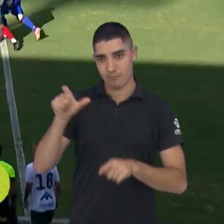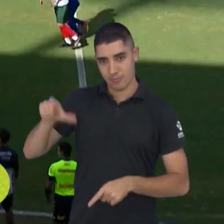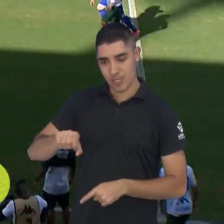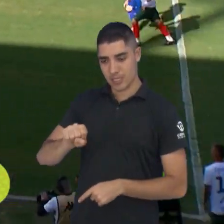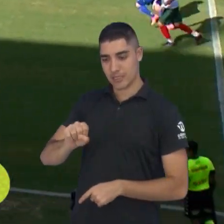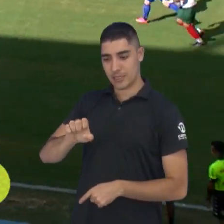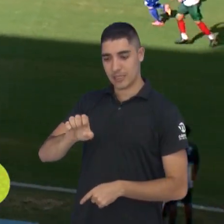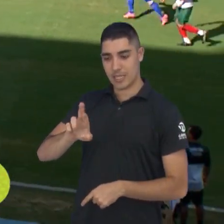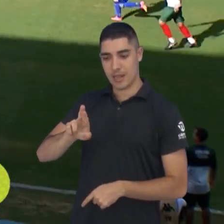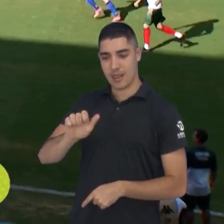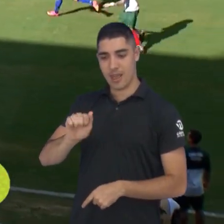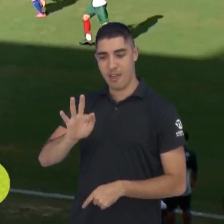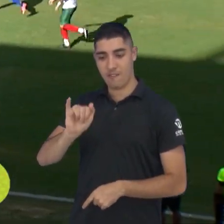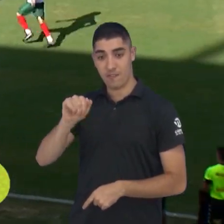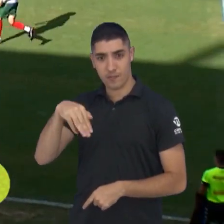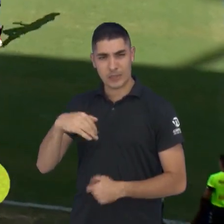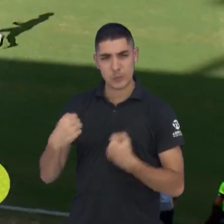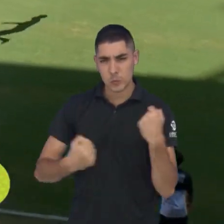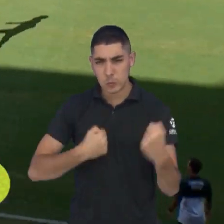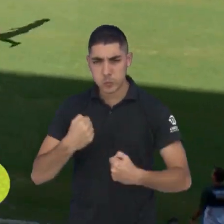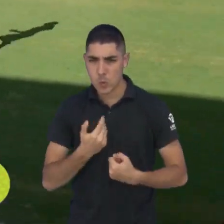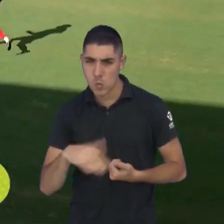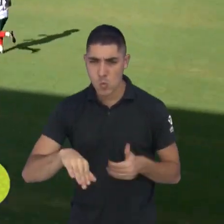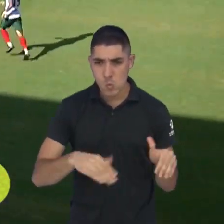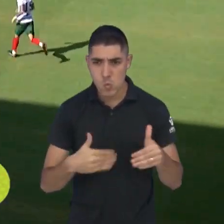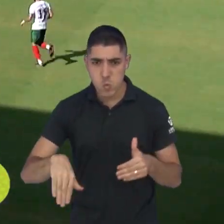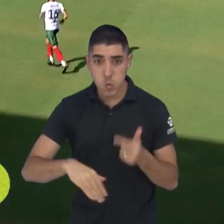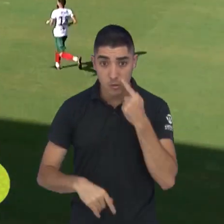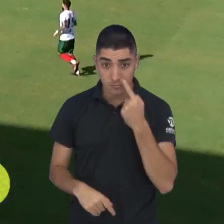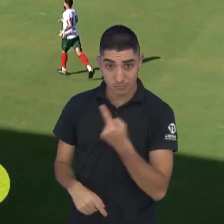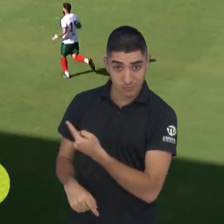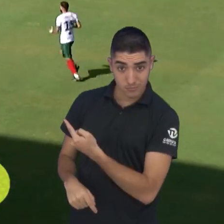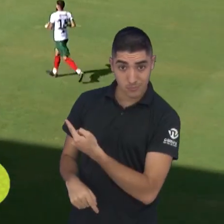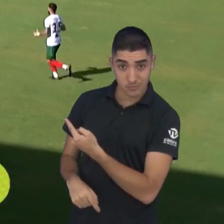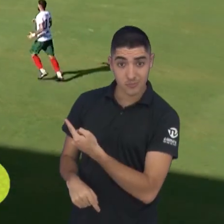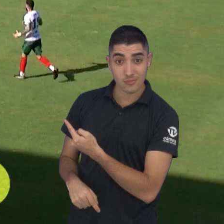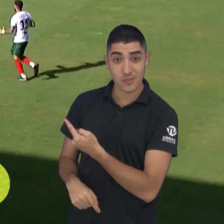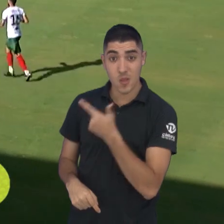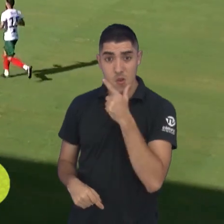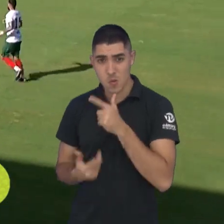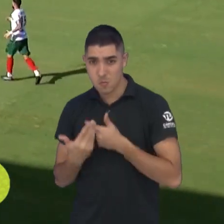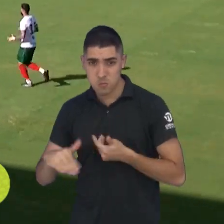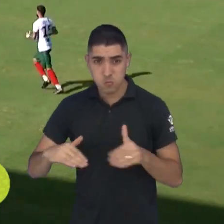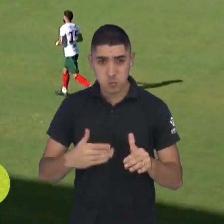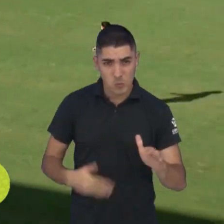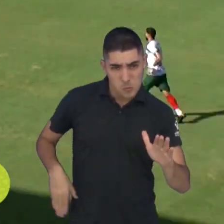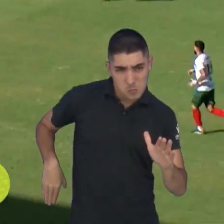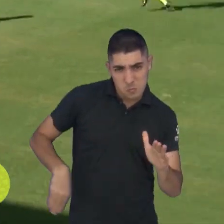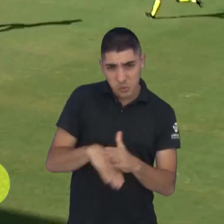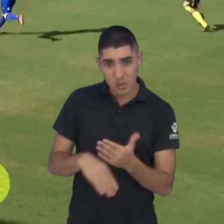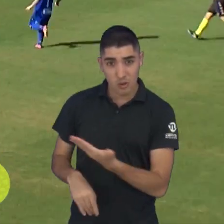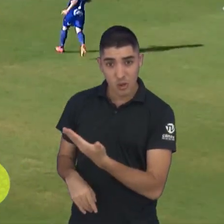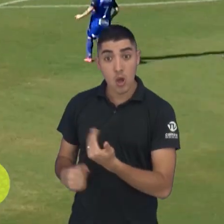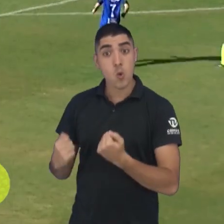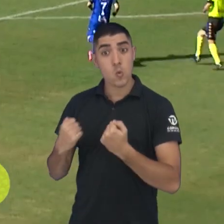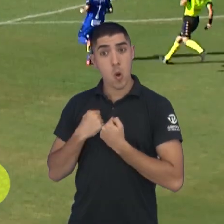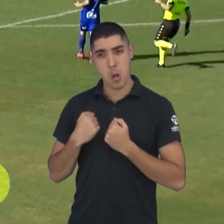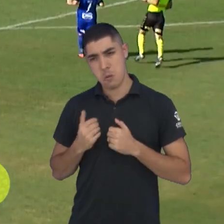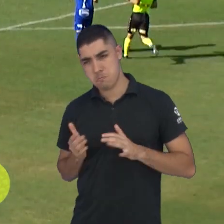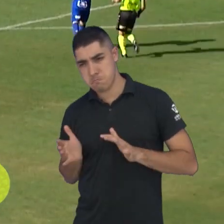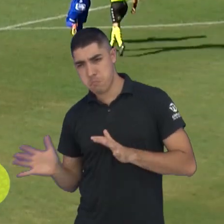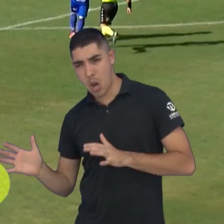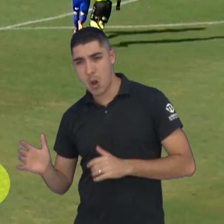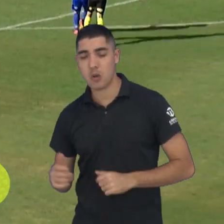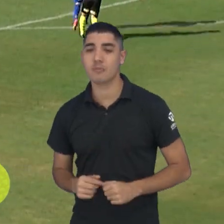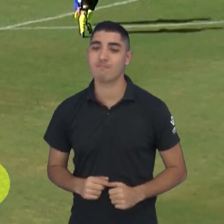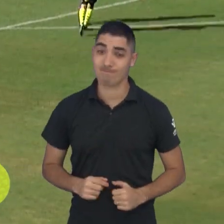melhores jogadas da Águia. Serafim saiu em velocidade, deixou a marcação para trás e bateu firme para obrigar Wagner a se esticar